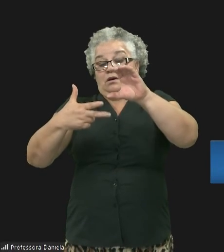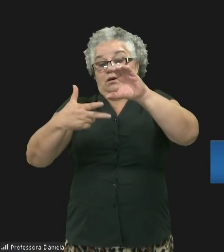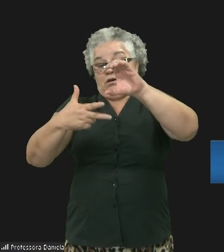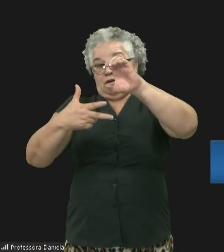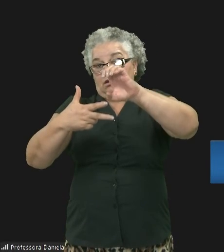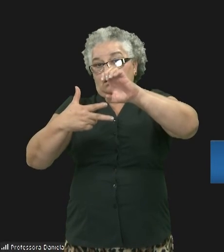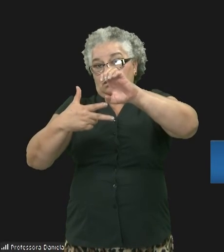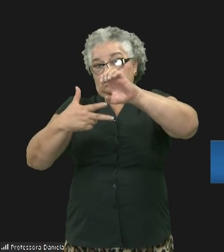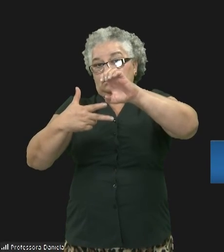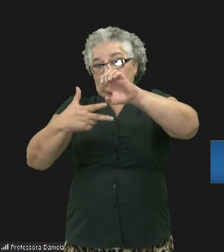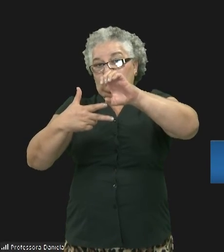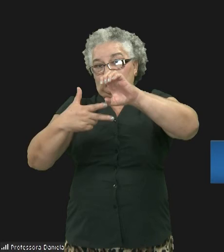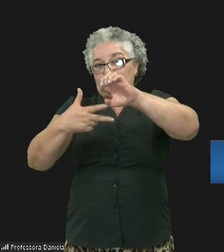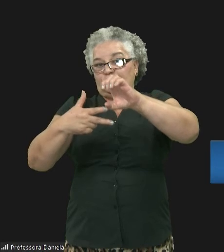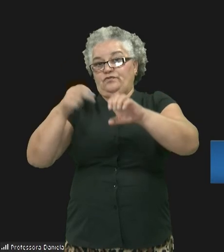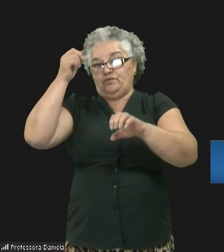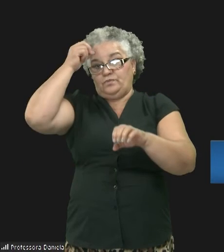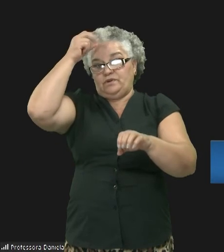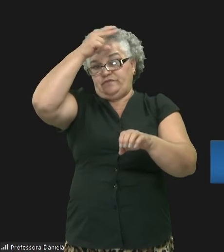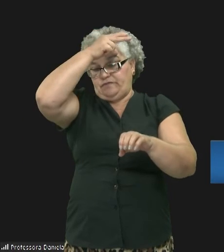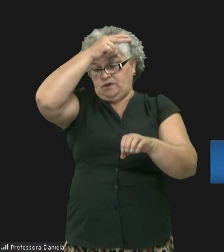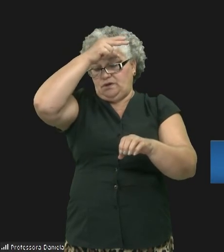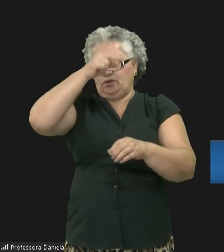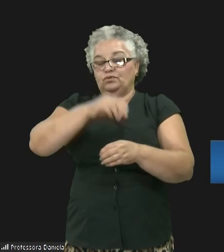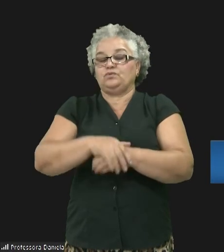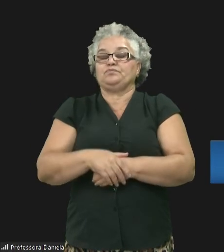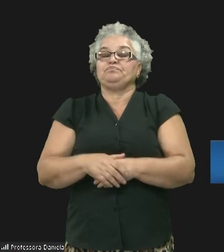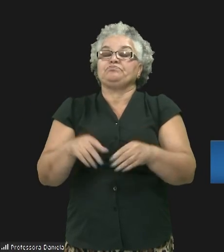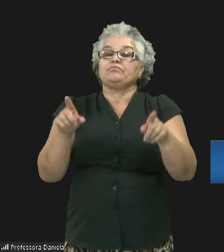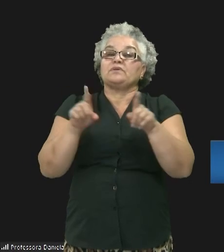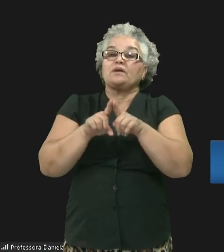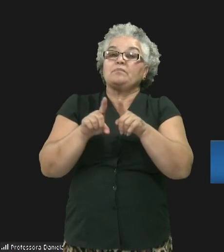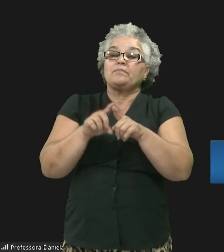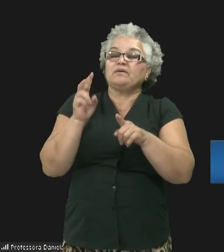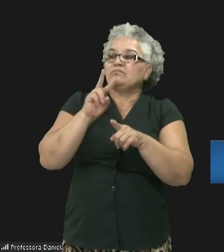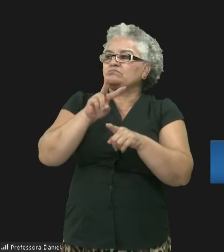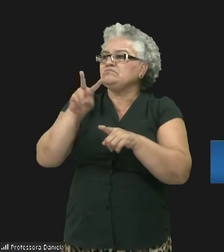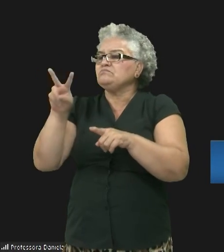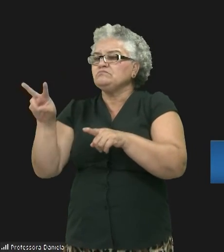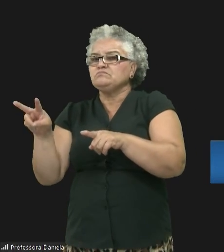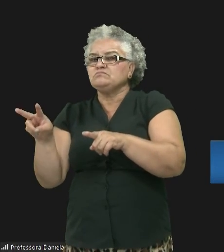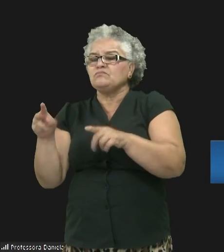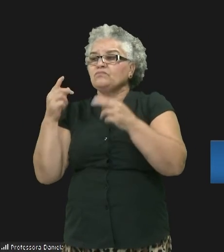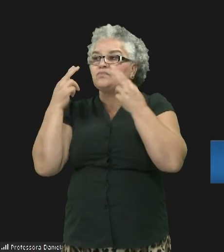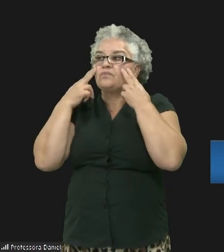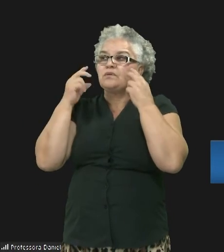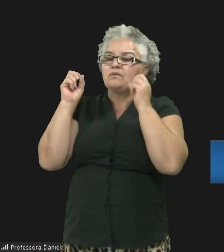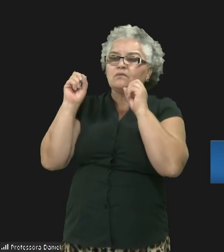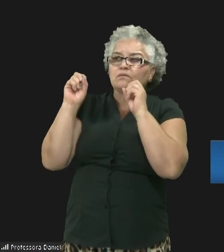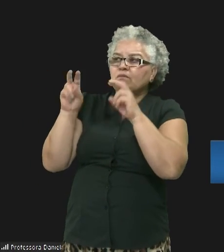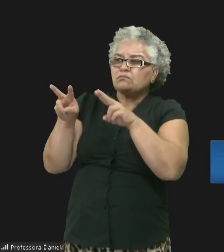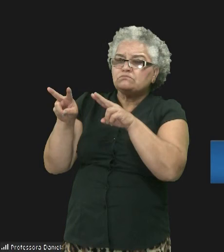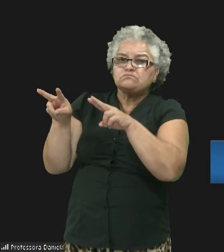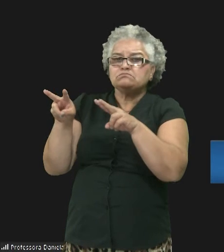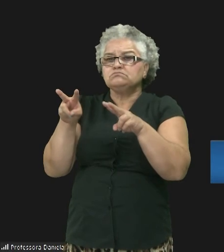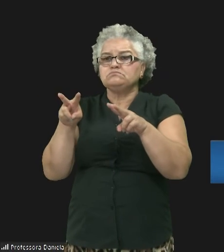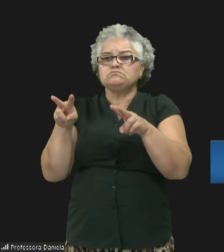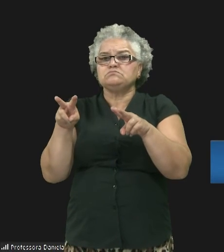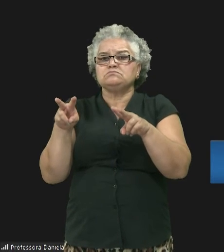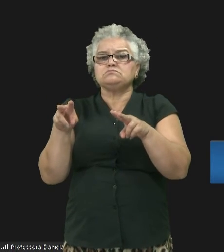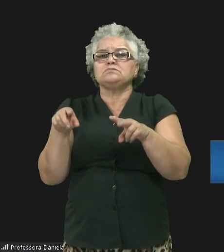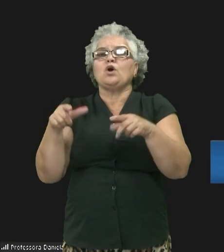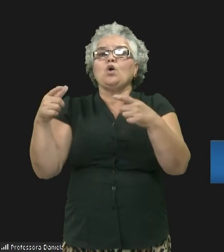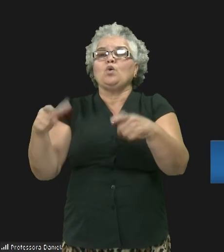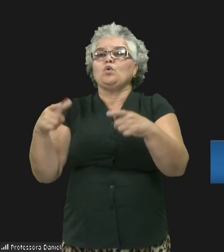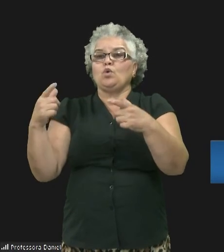aí os lugares que melhor atende a nossa população. E claro, tenho certeza